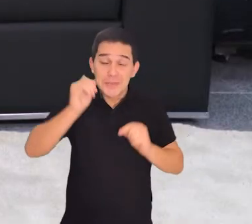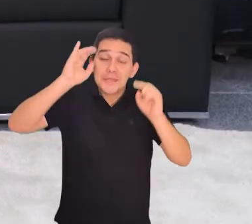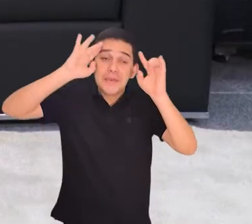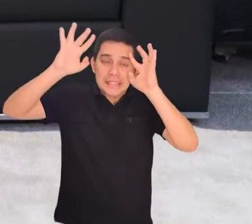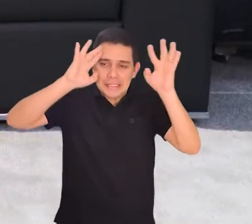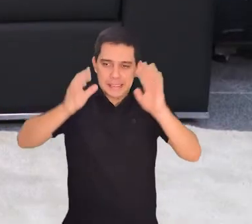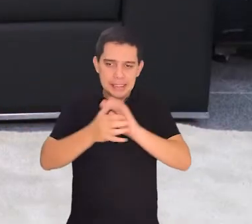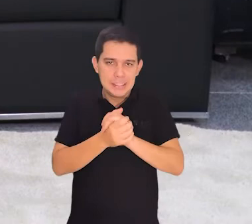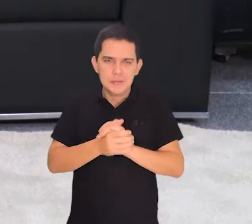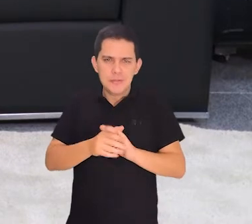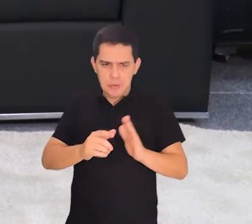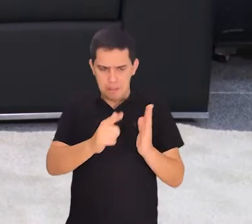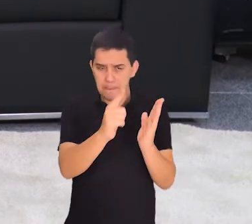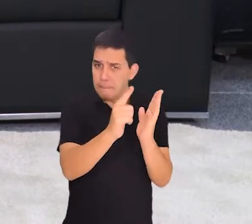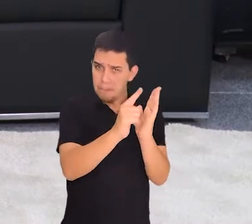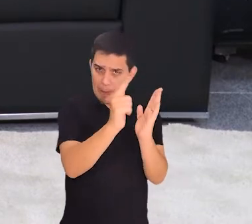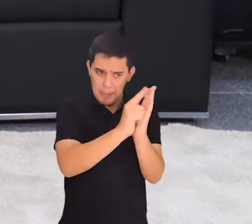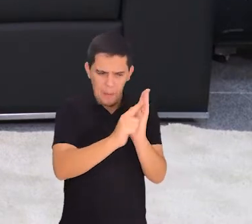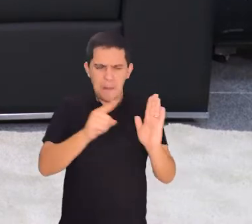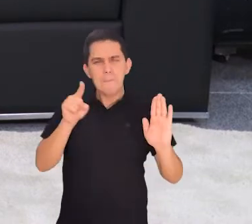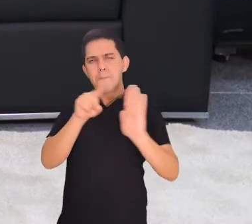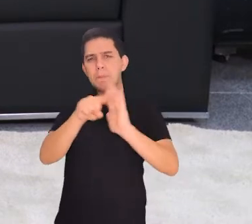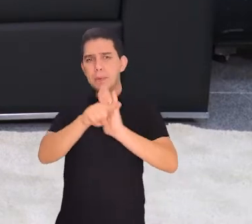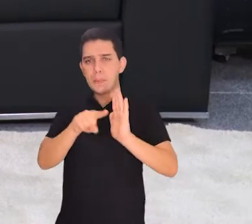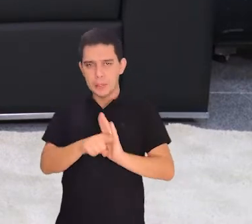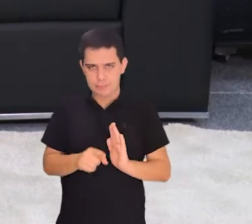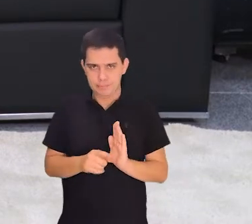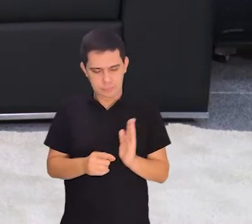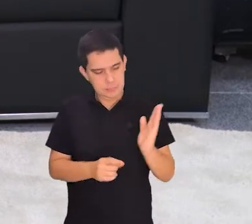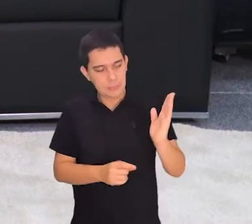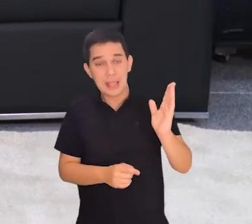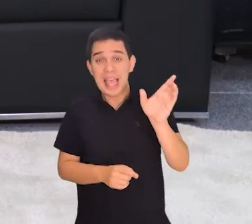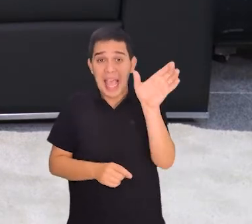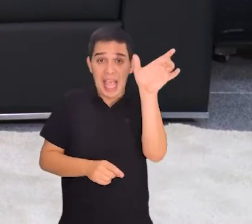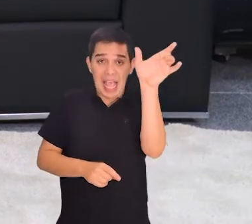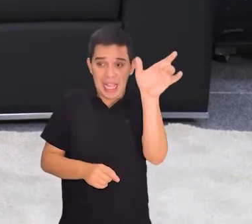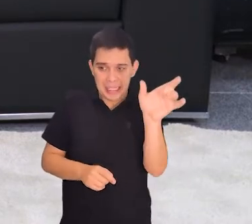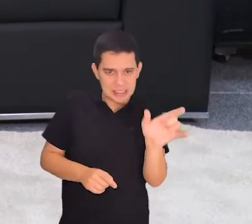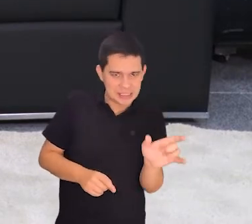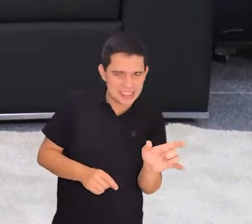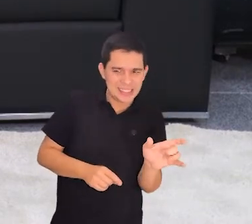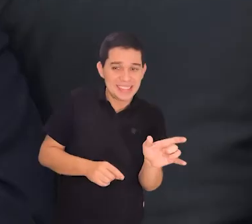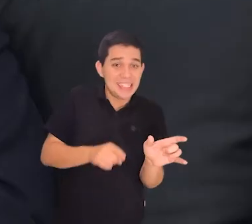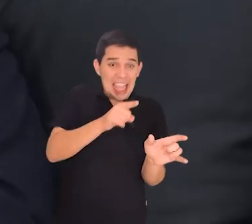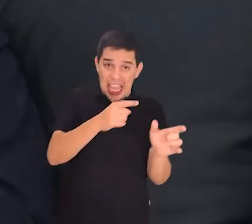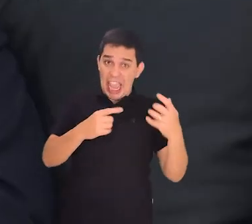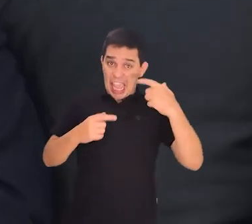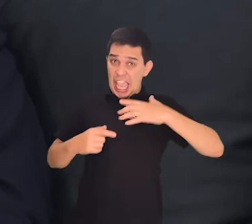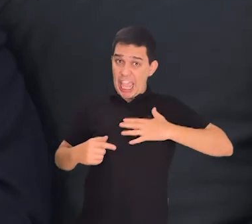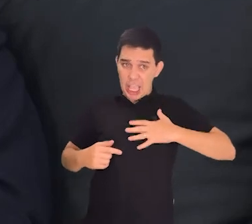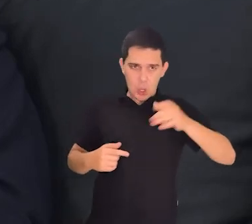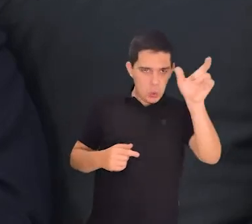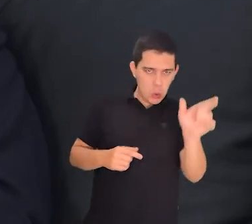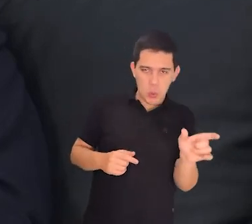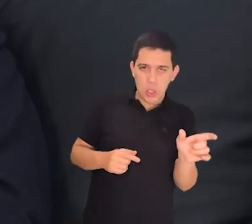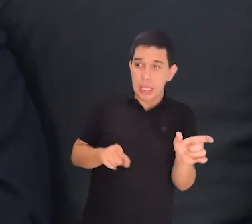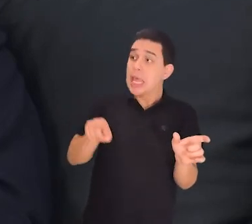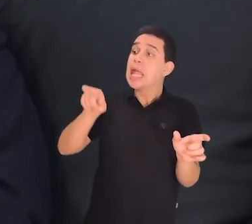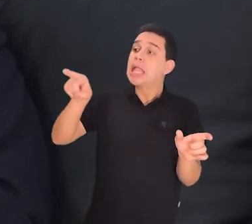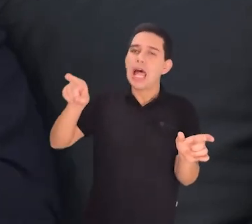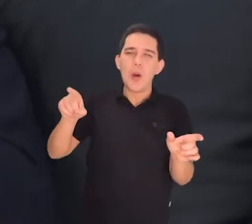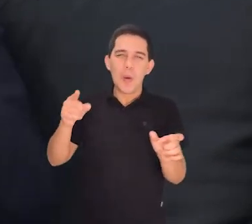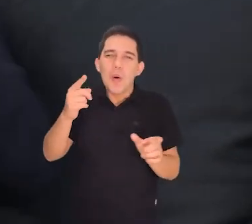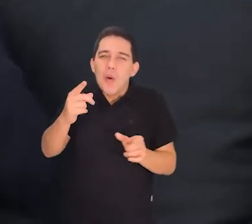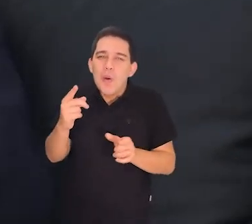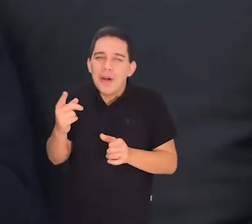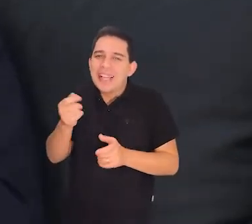gente vai preencher um questionário. De um lado vai colocar eu e do outro o Diego Hipólito. A gente vai preencher um questionário para avaliar o risco